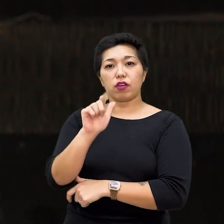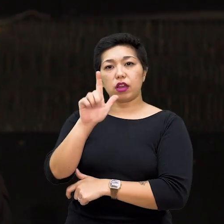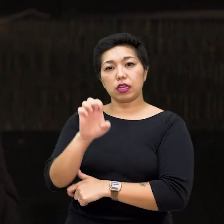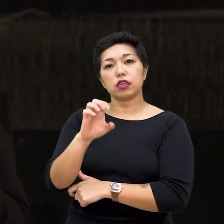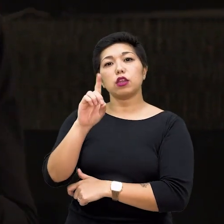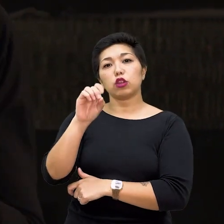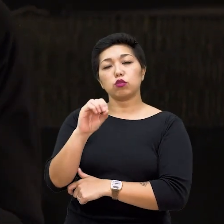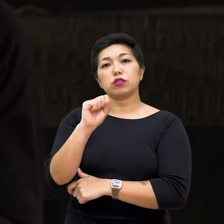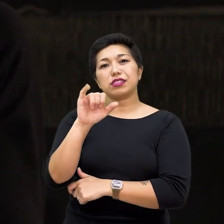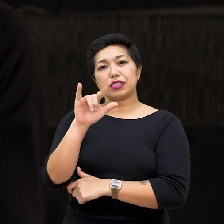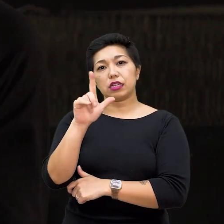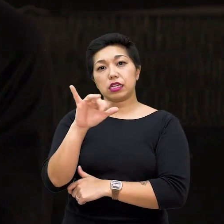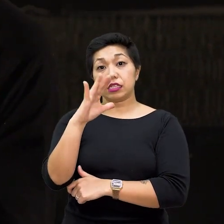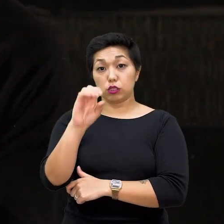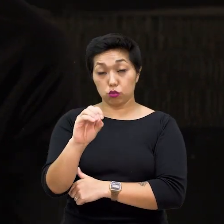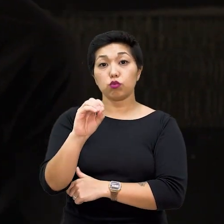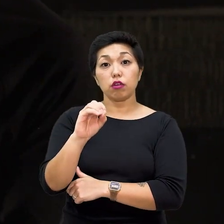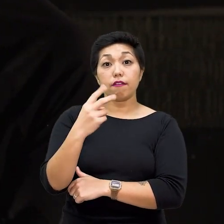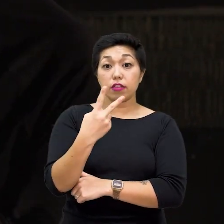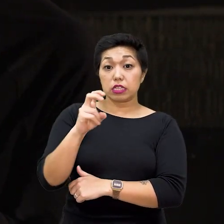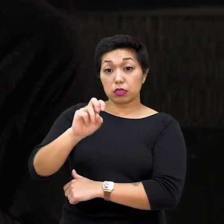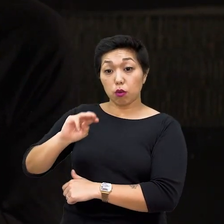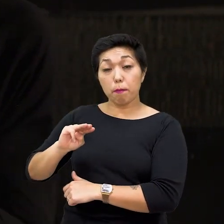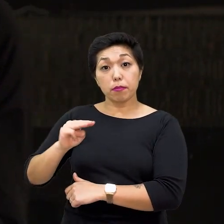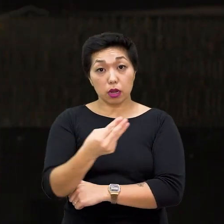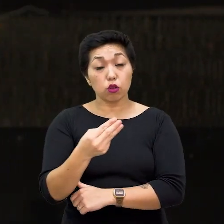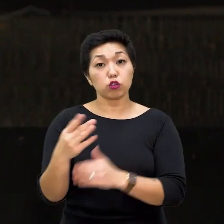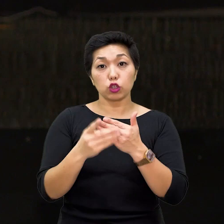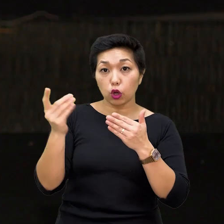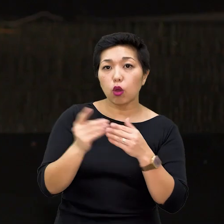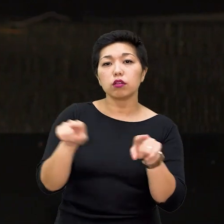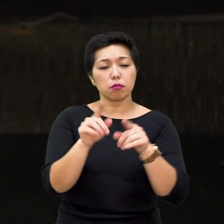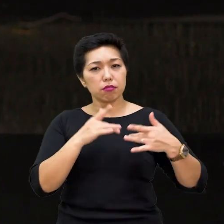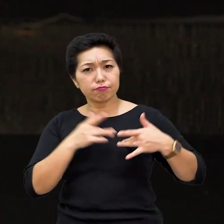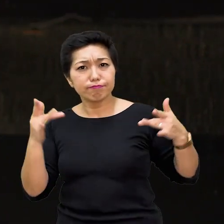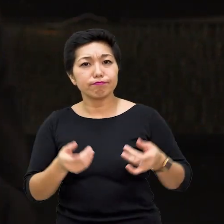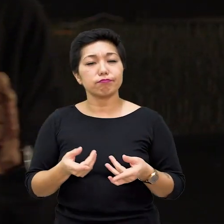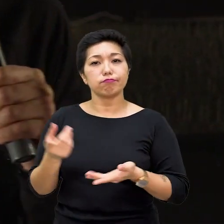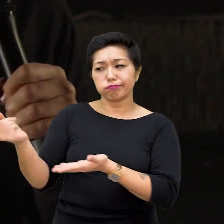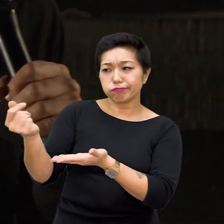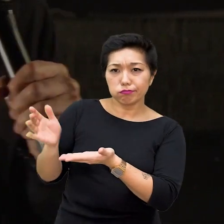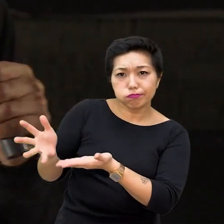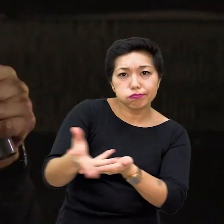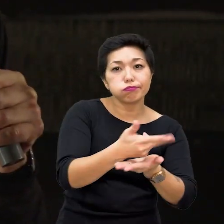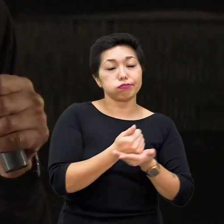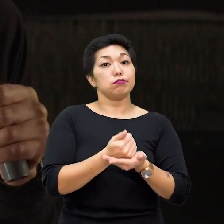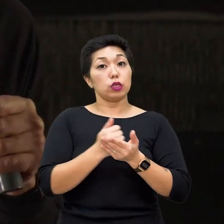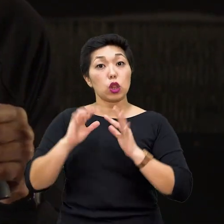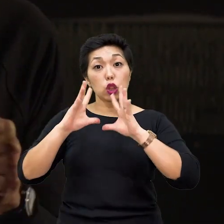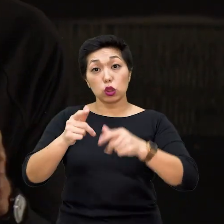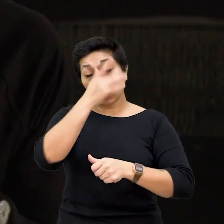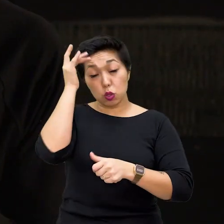mais $25 milhões e mais colaborações voluntárias de cidadãos de todo o